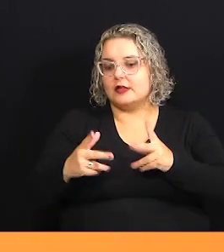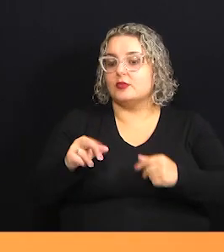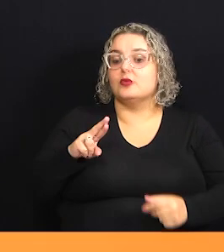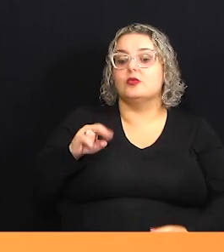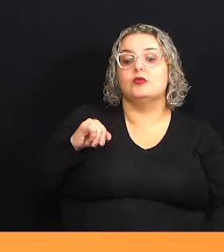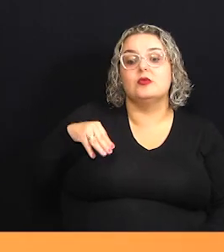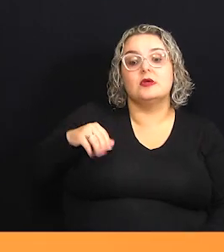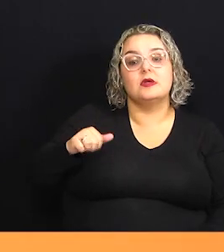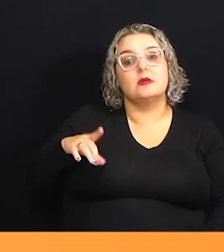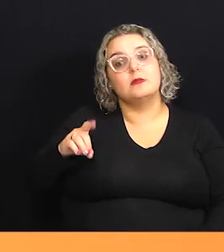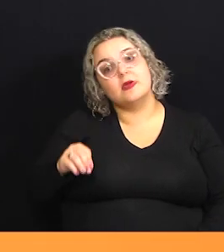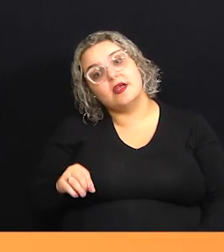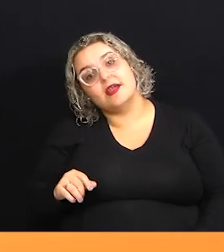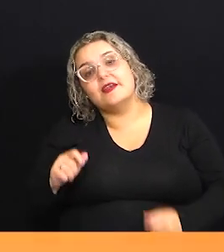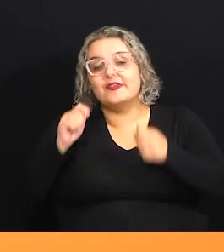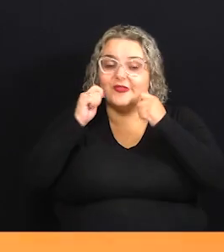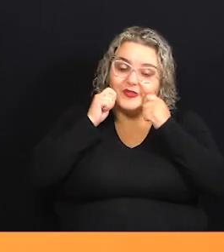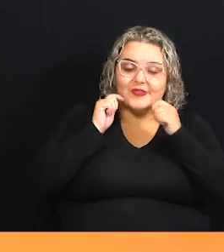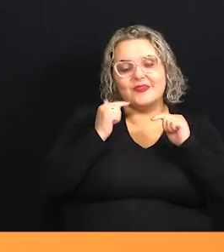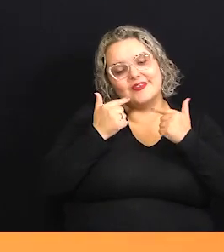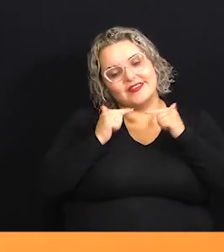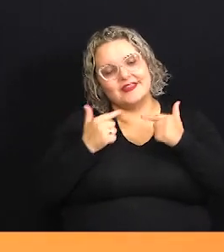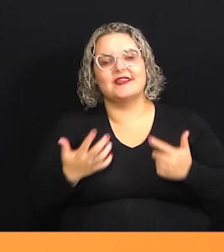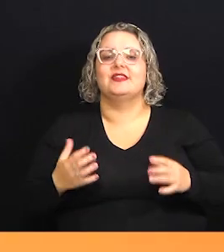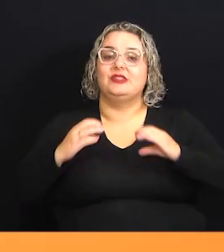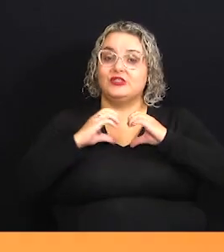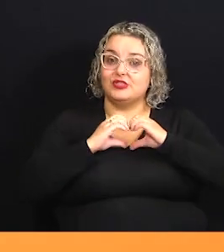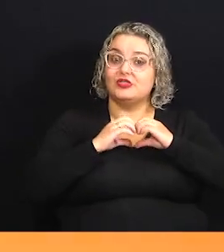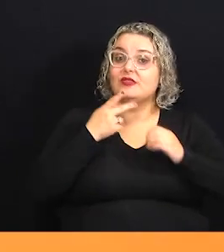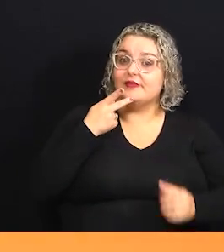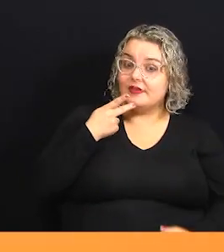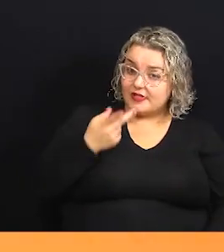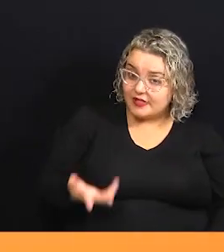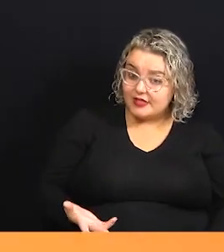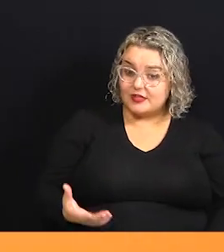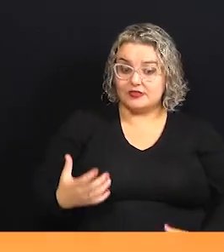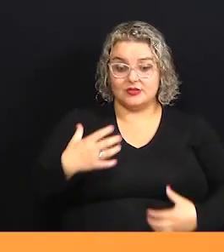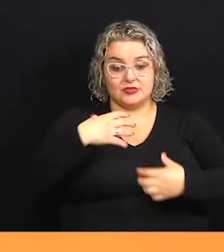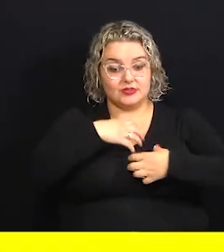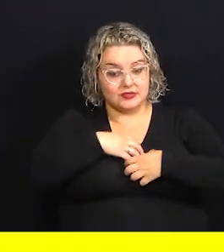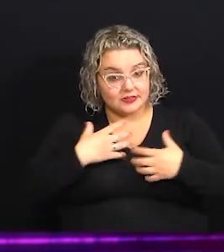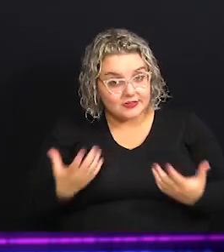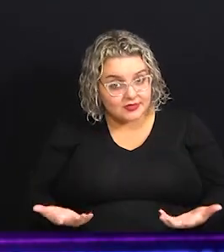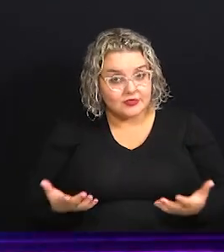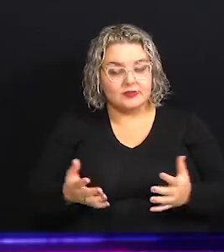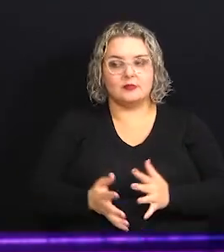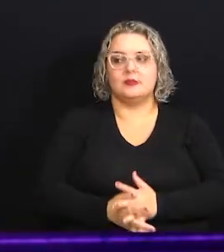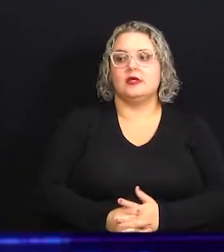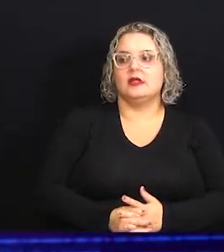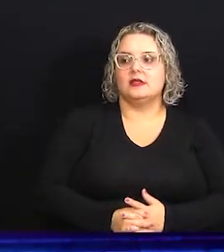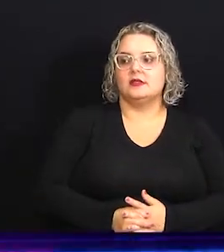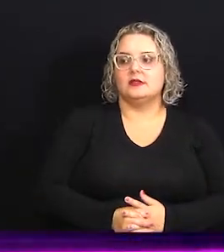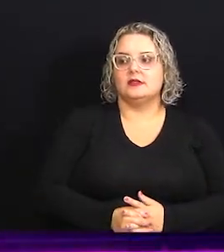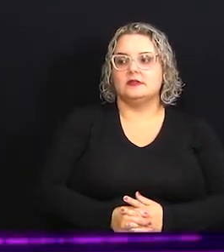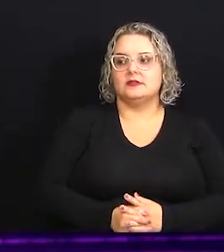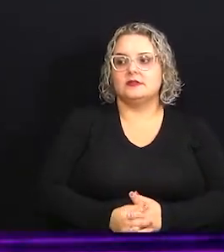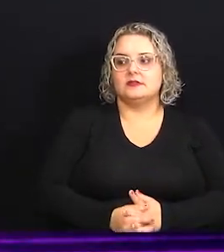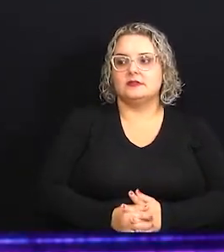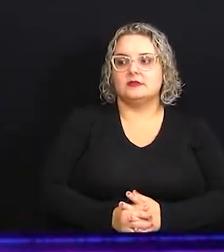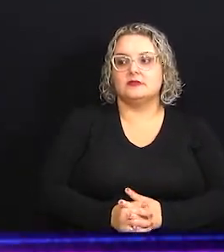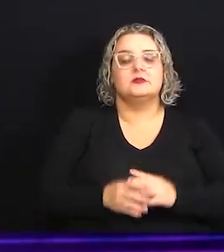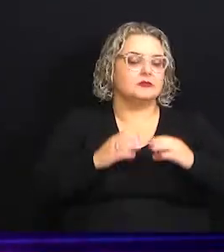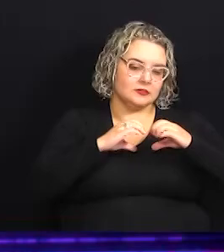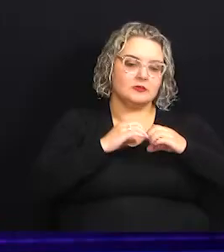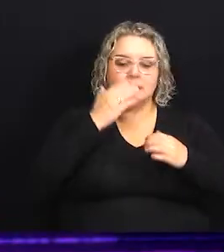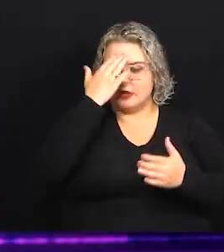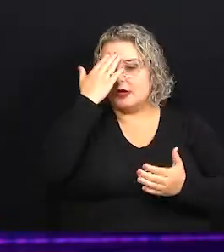rimado, ele é engraçadinho, ele é cheio de afeto, fala muito de sentimento, né? E desse amor